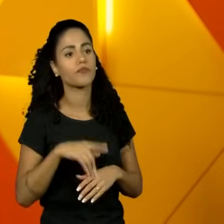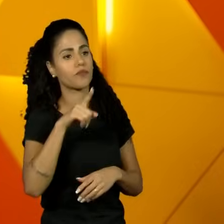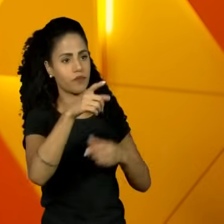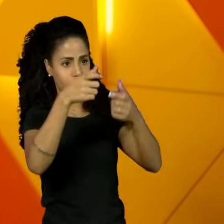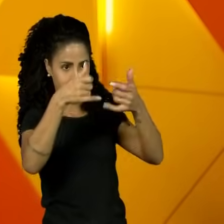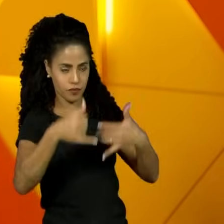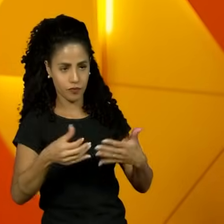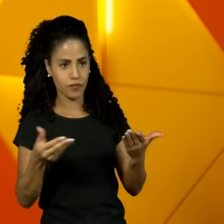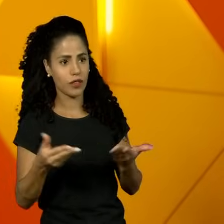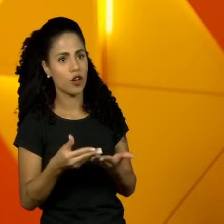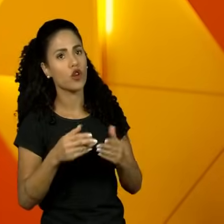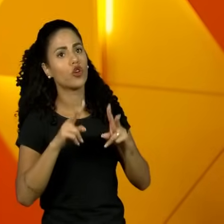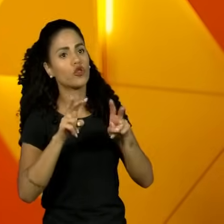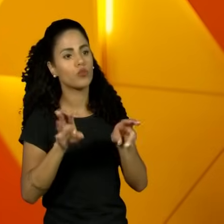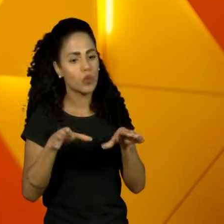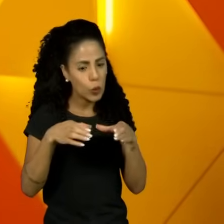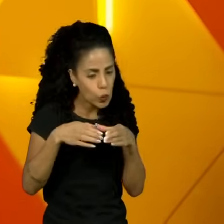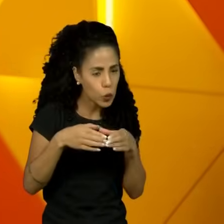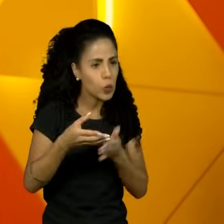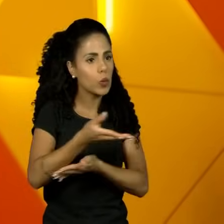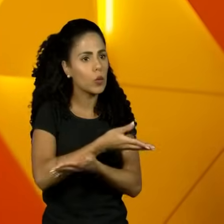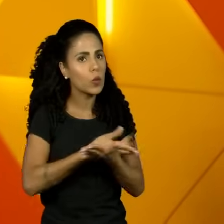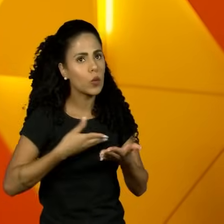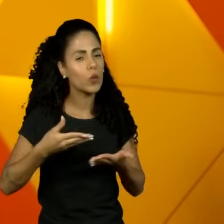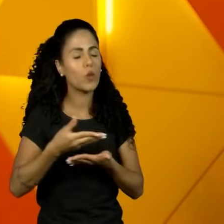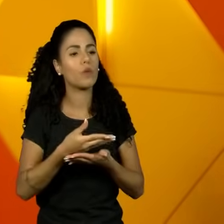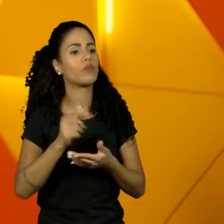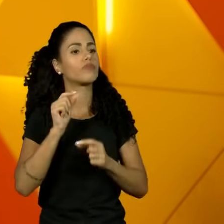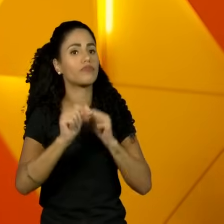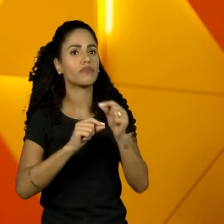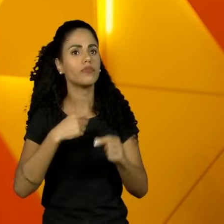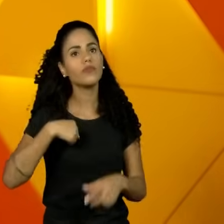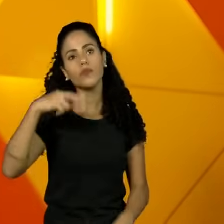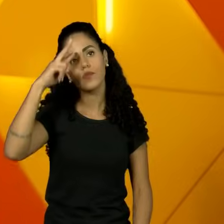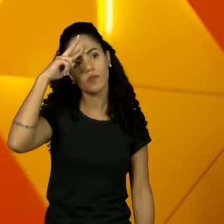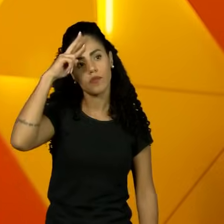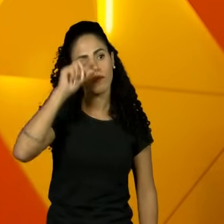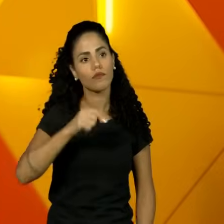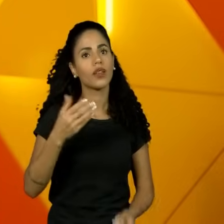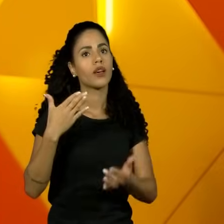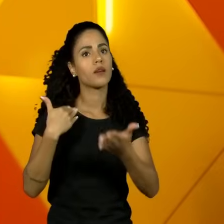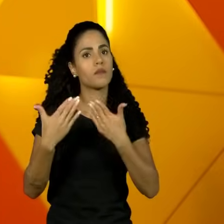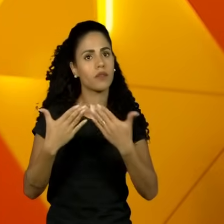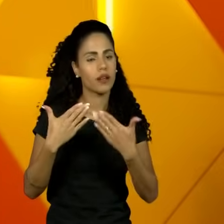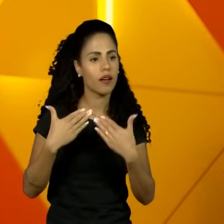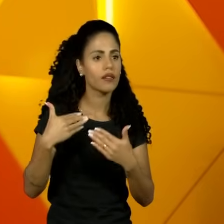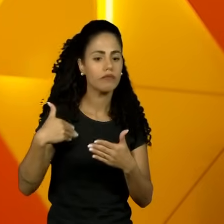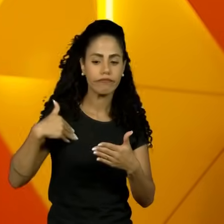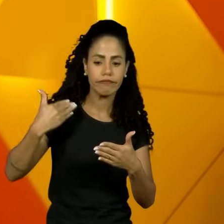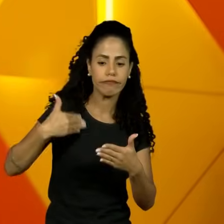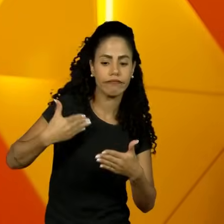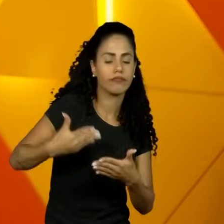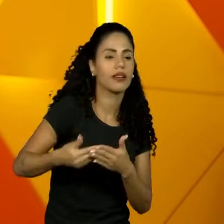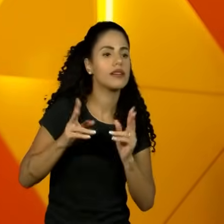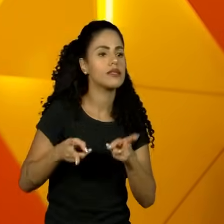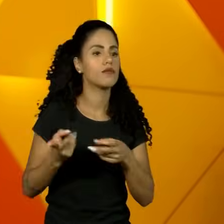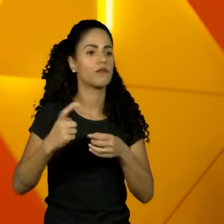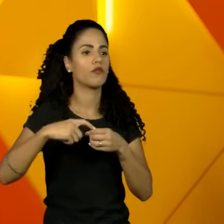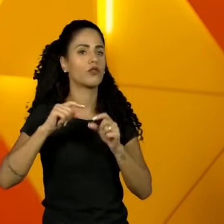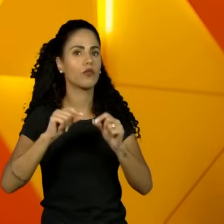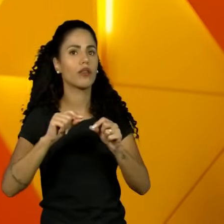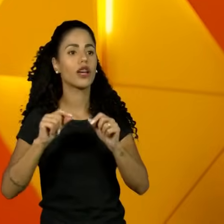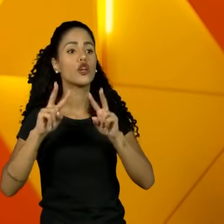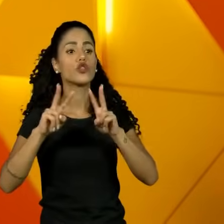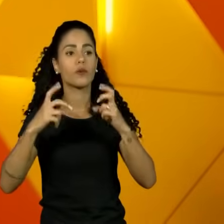trazendo essa coisa do círculo mágico, a imersão, me trouxe à tona uma discussão que de tempos em tempos retorna, que é a questão